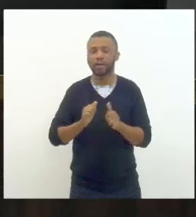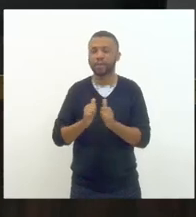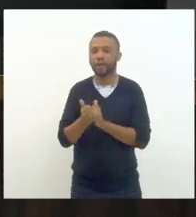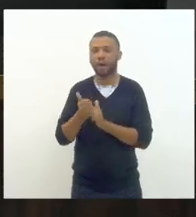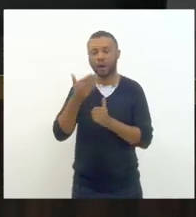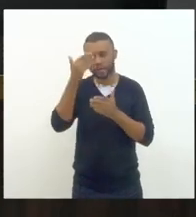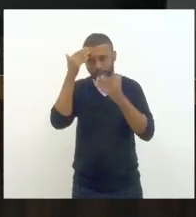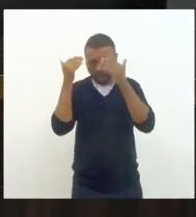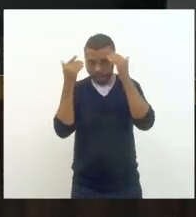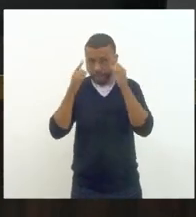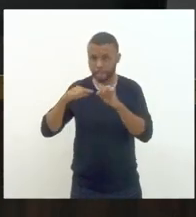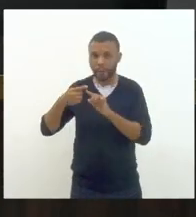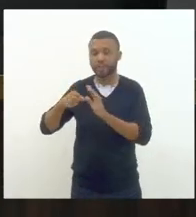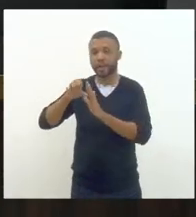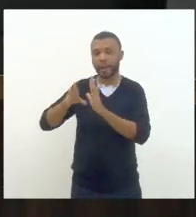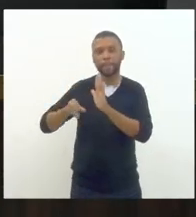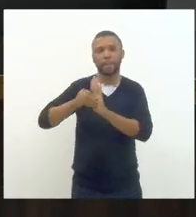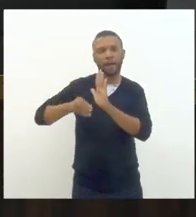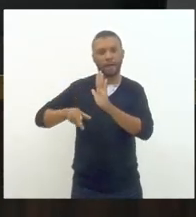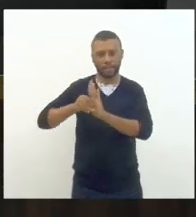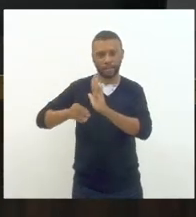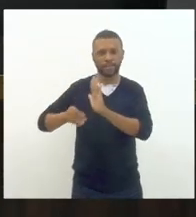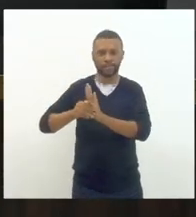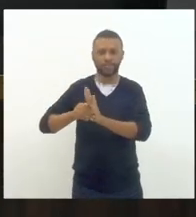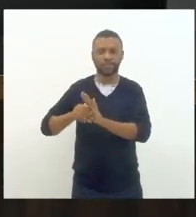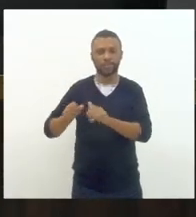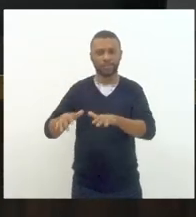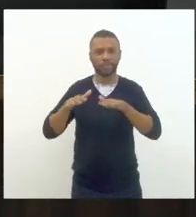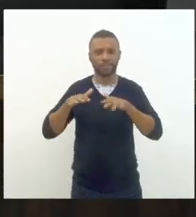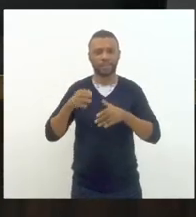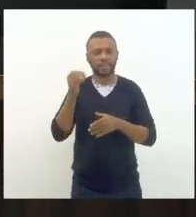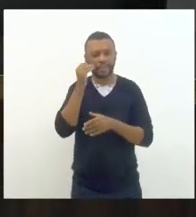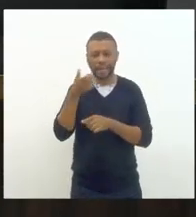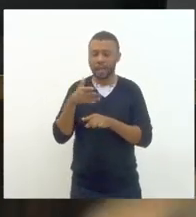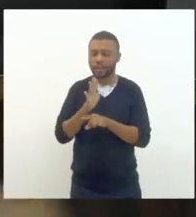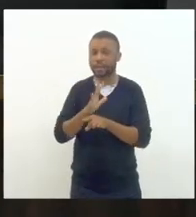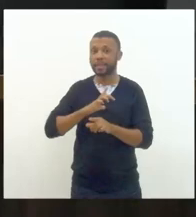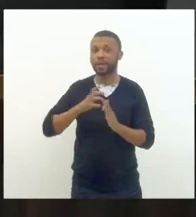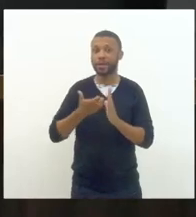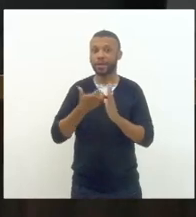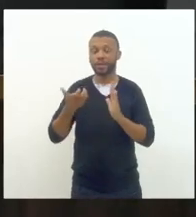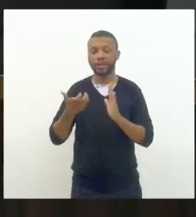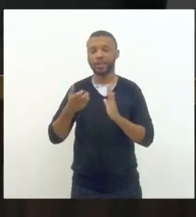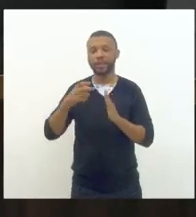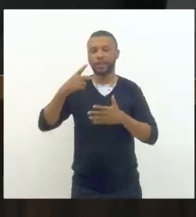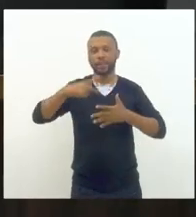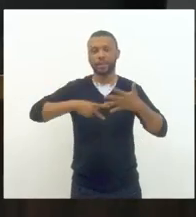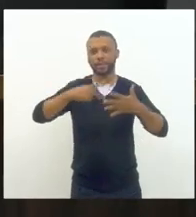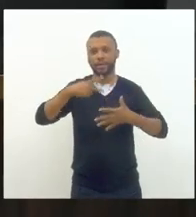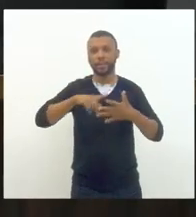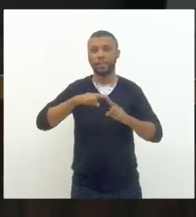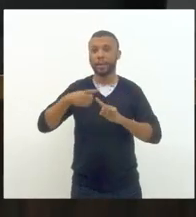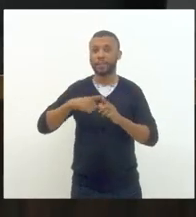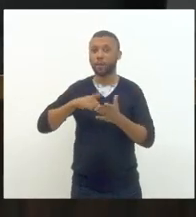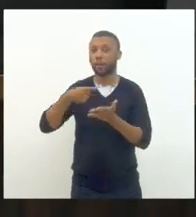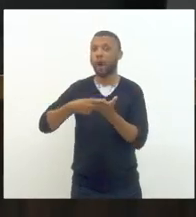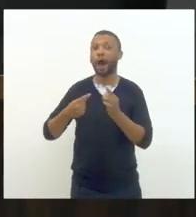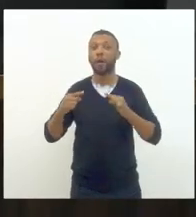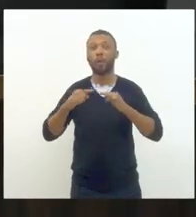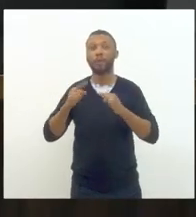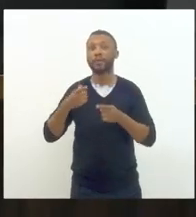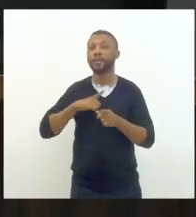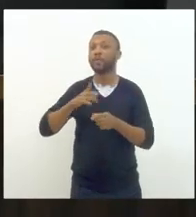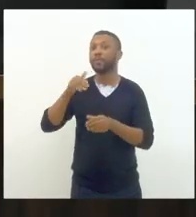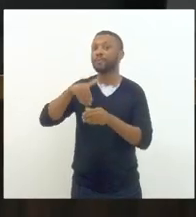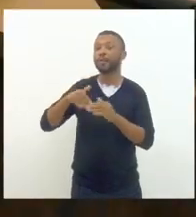Lazer, as emendas de plenário. Deixa eu tentar ajudar. Tem um destaque aqui da bancada do PSOL e tem um acordo construído. E tem um